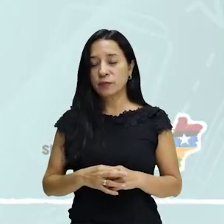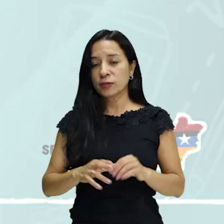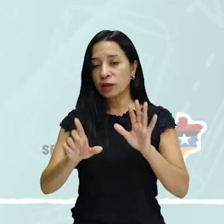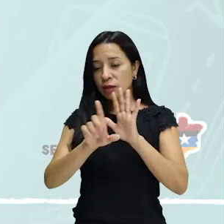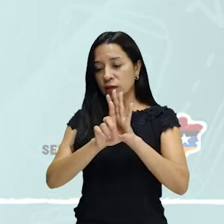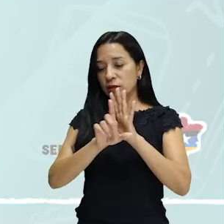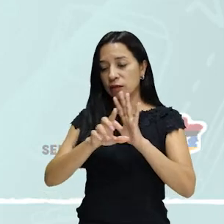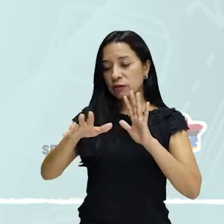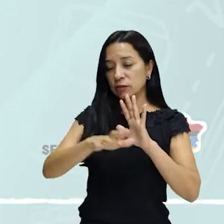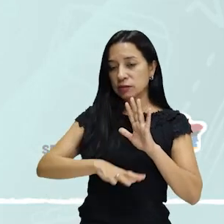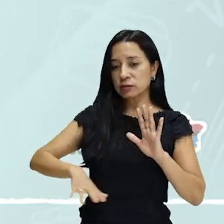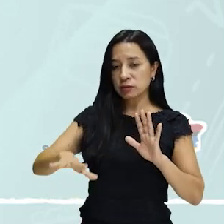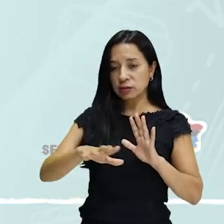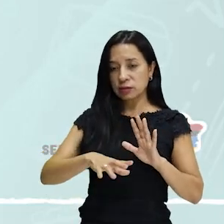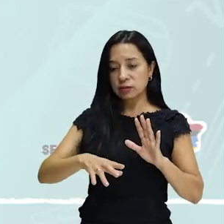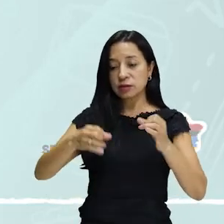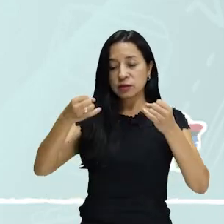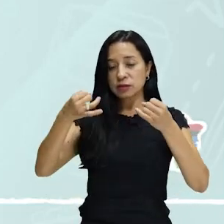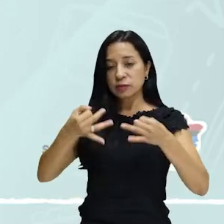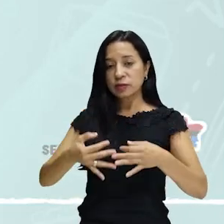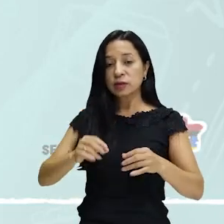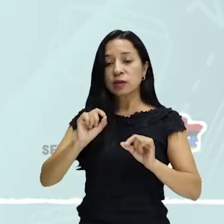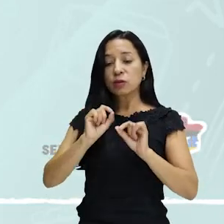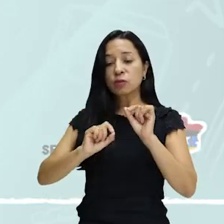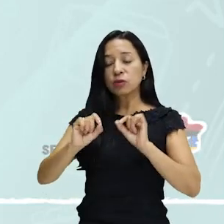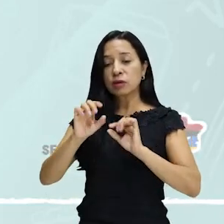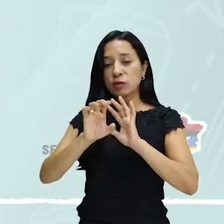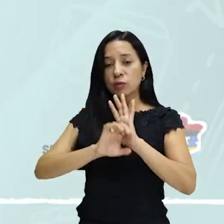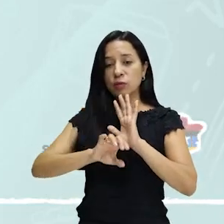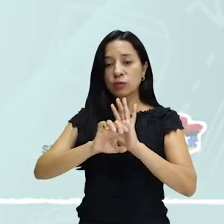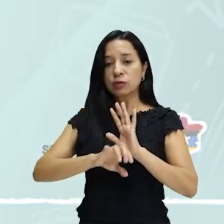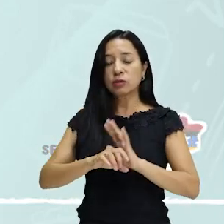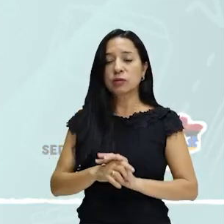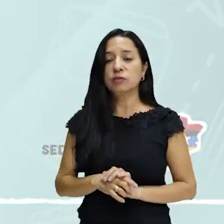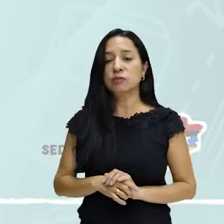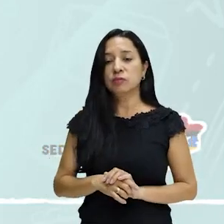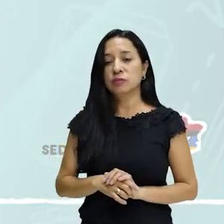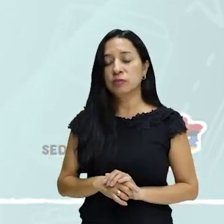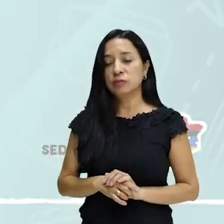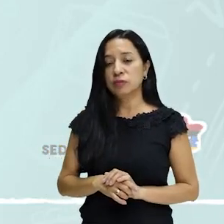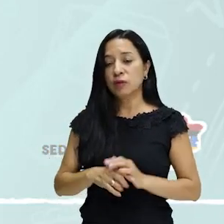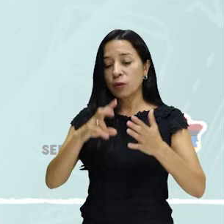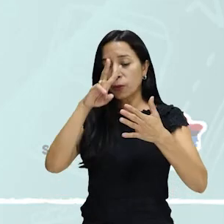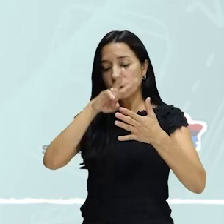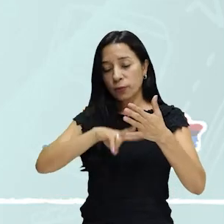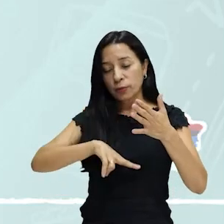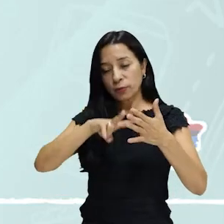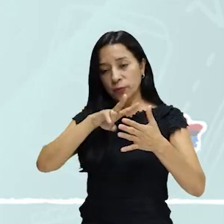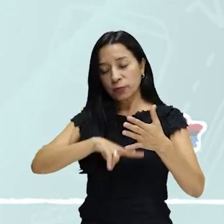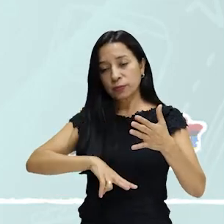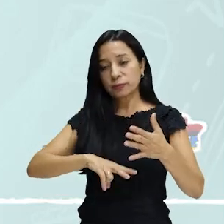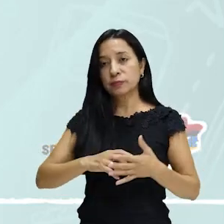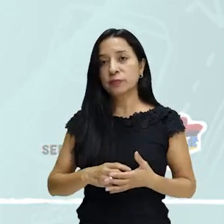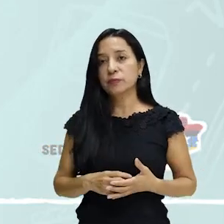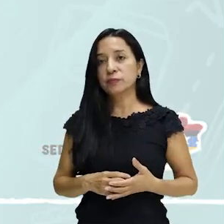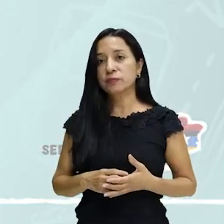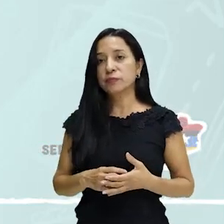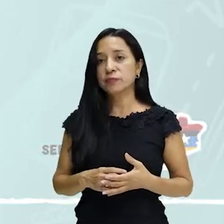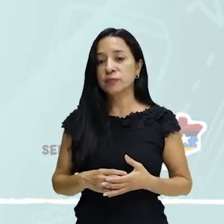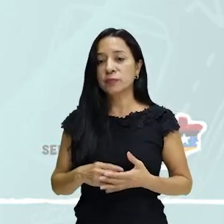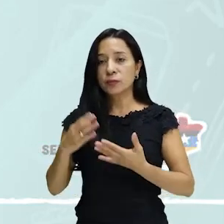dizer o seguinte, ó. A segunda lei diz que a linha que liga o centro do Sol ao centro